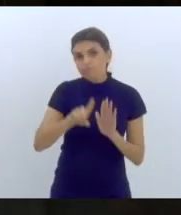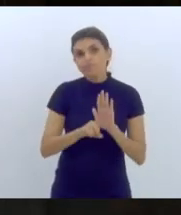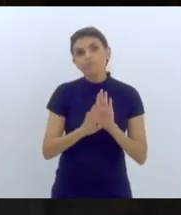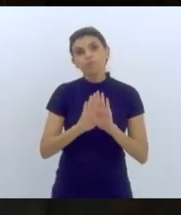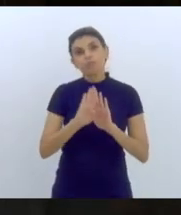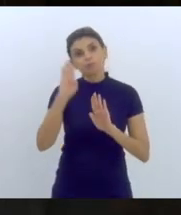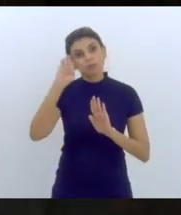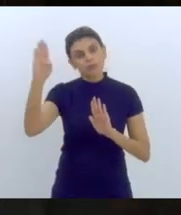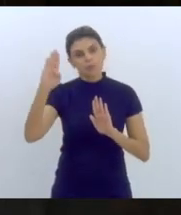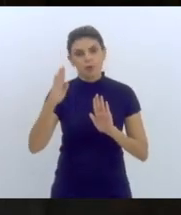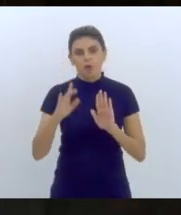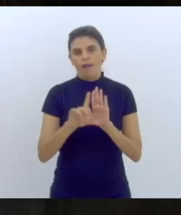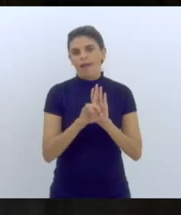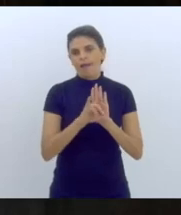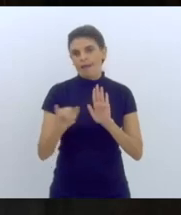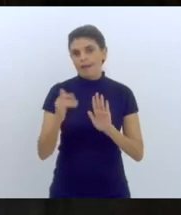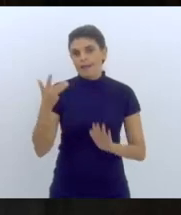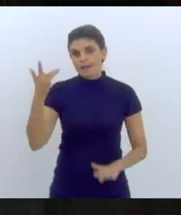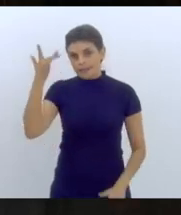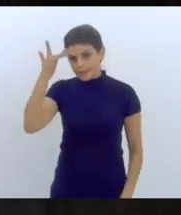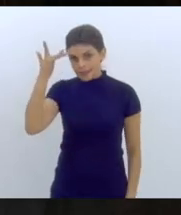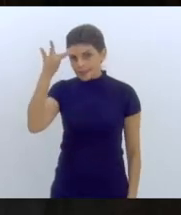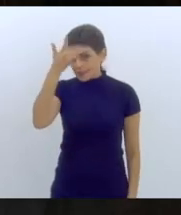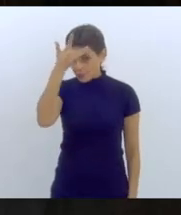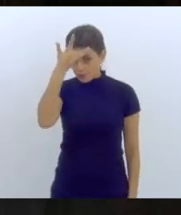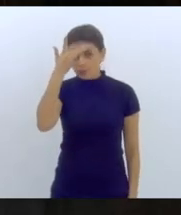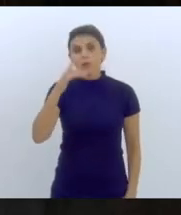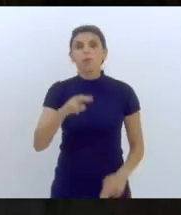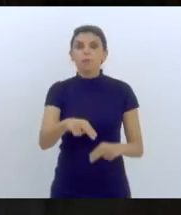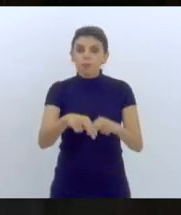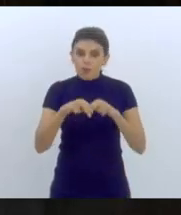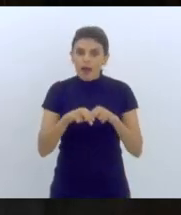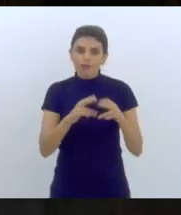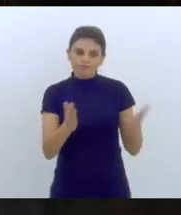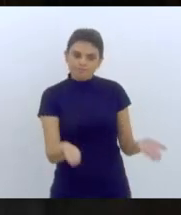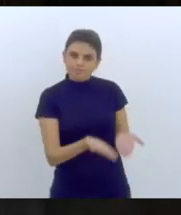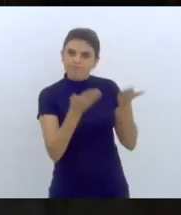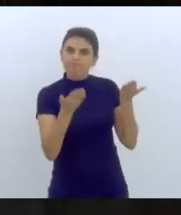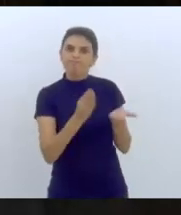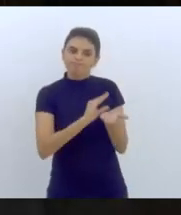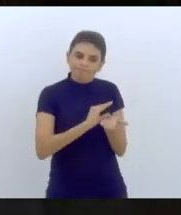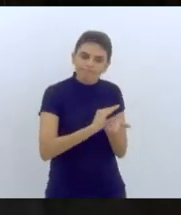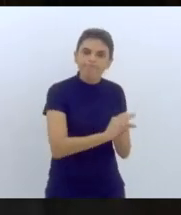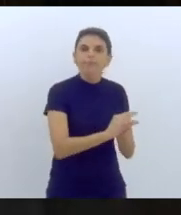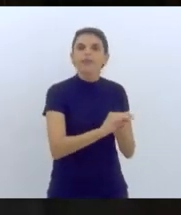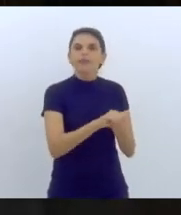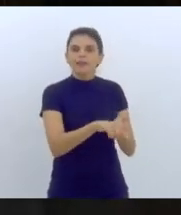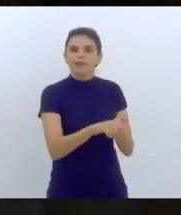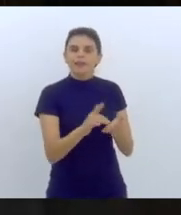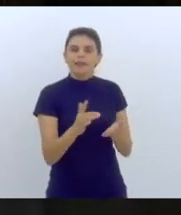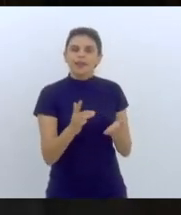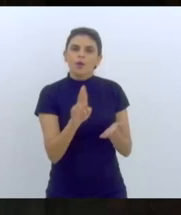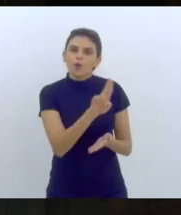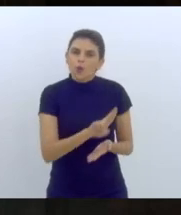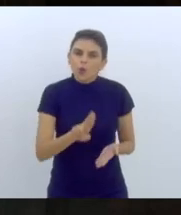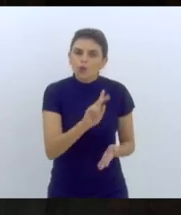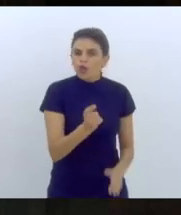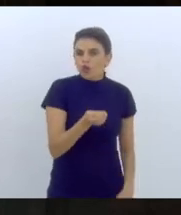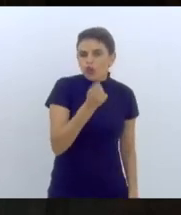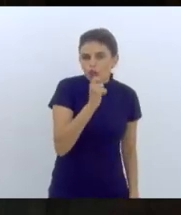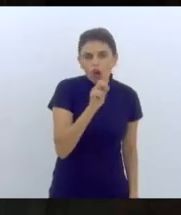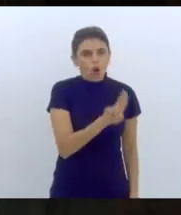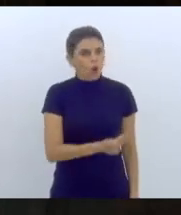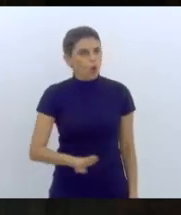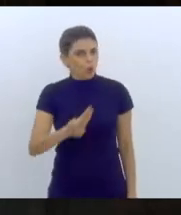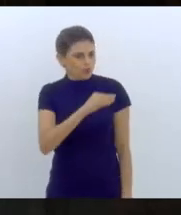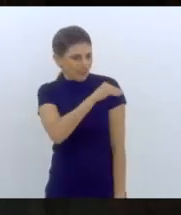estadual sobre saúde mental, que trata, inclusive, do investimento em tratamento e prevenção ao uso de álcool e outras drogas. O deputado